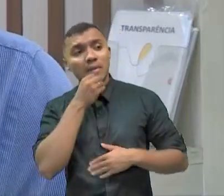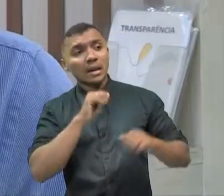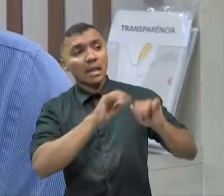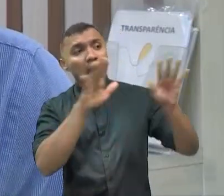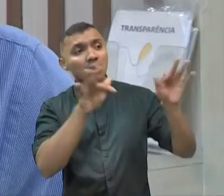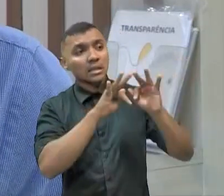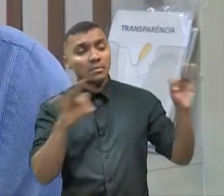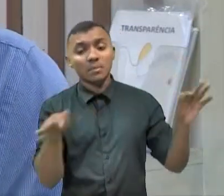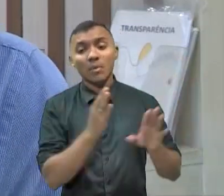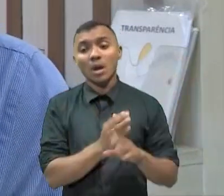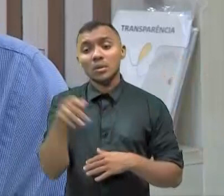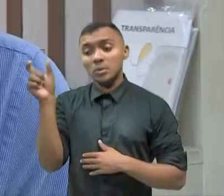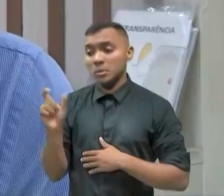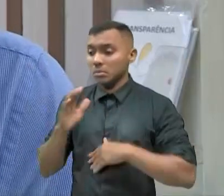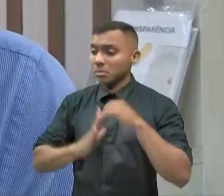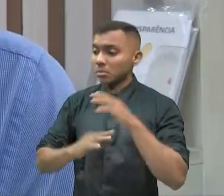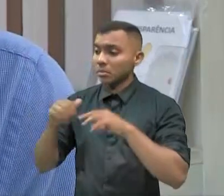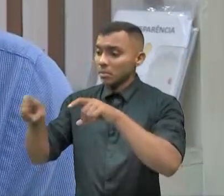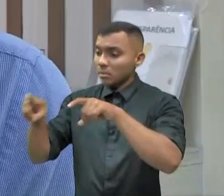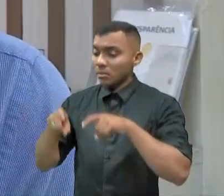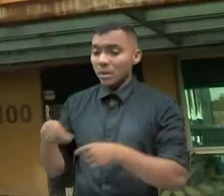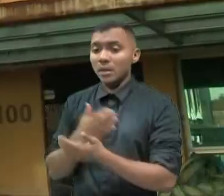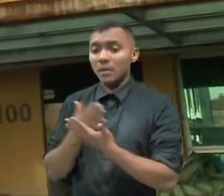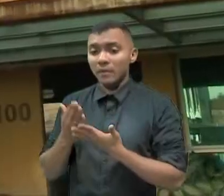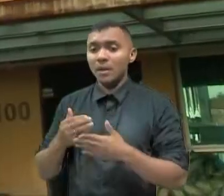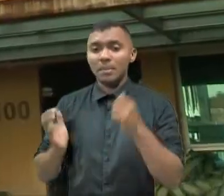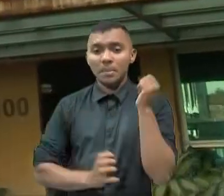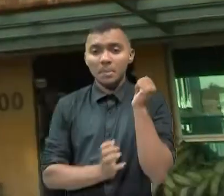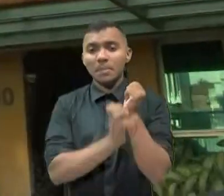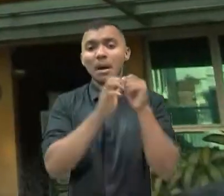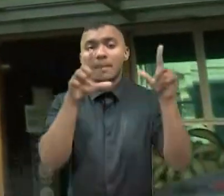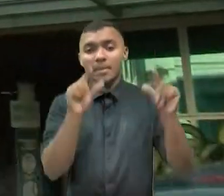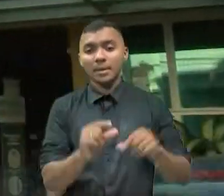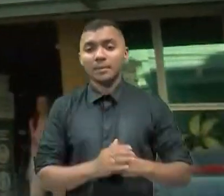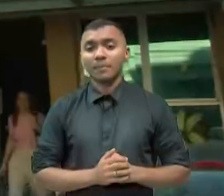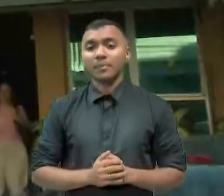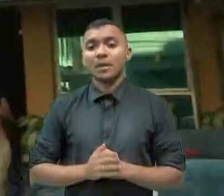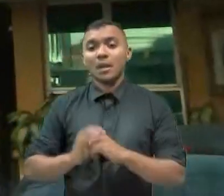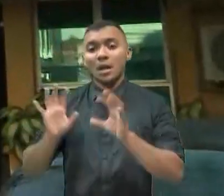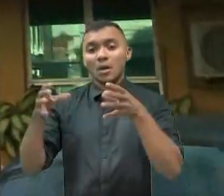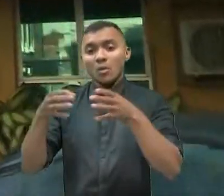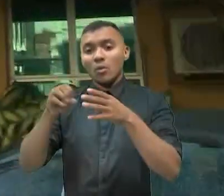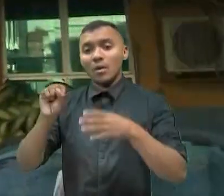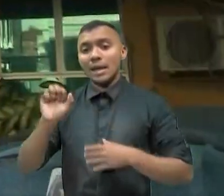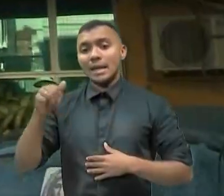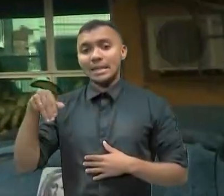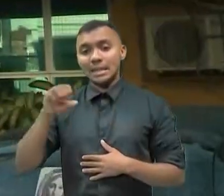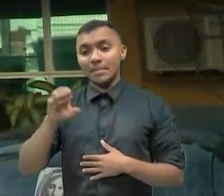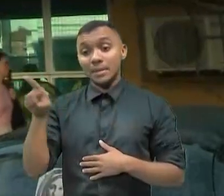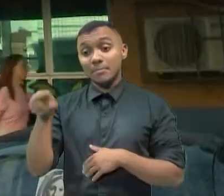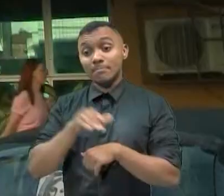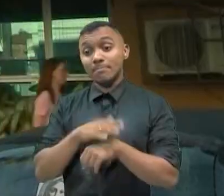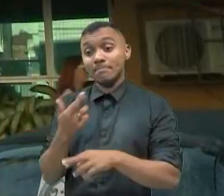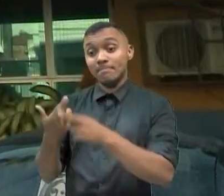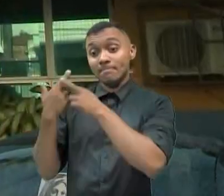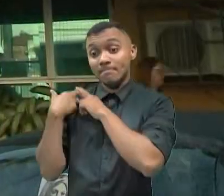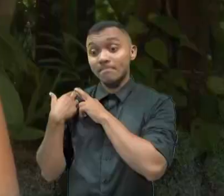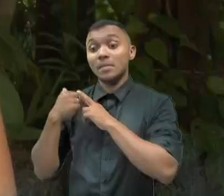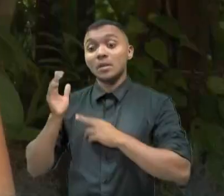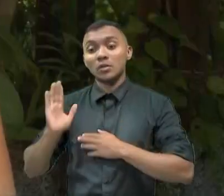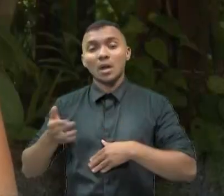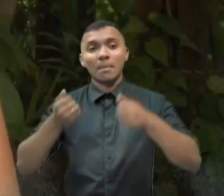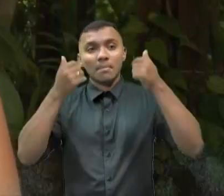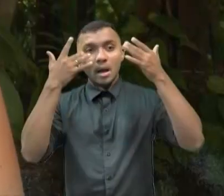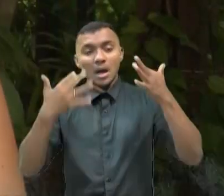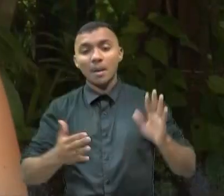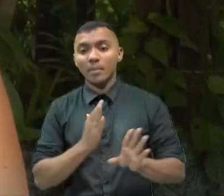agricultor pudesse ter um processo menos burocrático. A SEMAS, órgão responsável pela emissão da LAC, explica que o